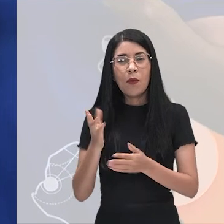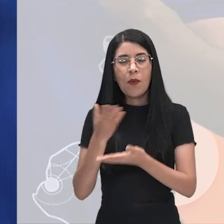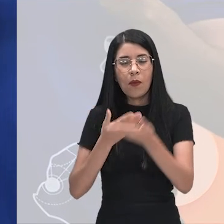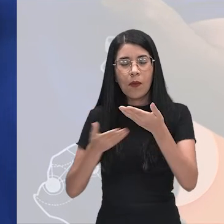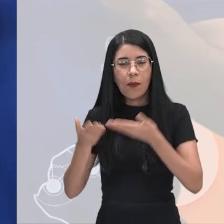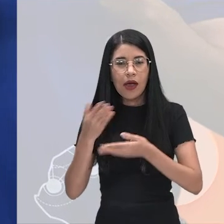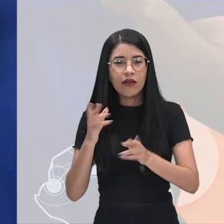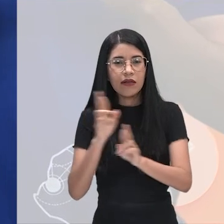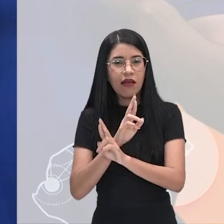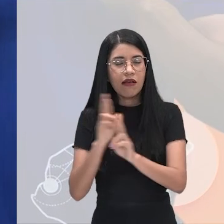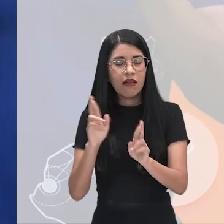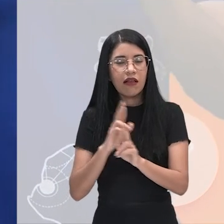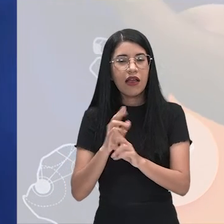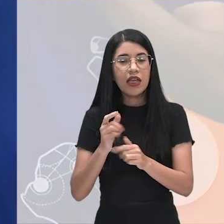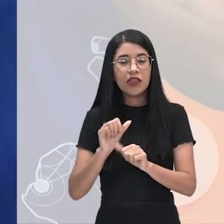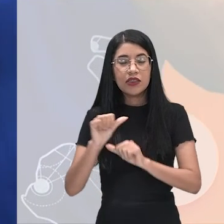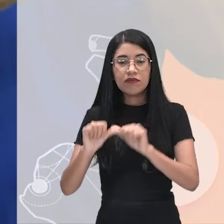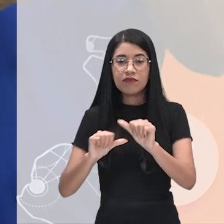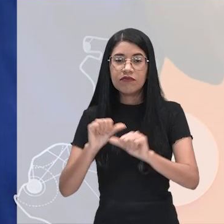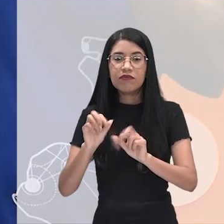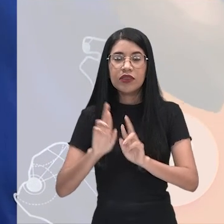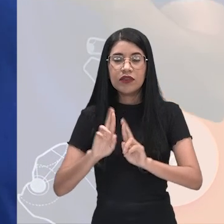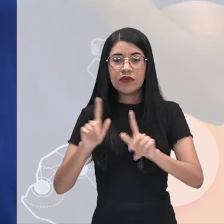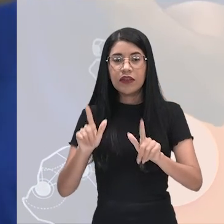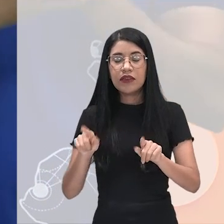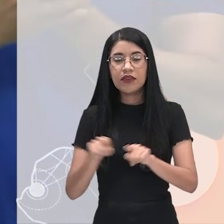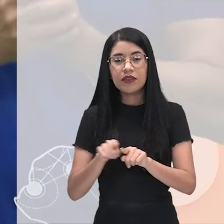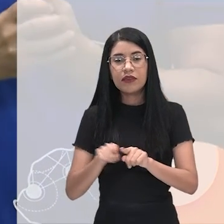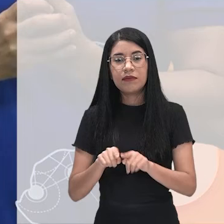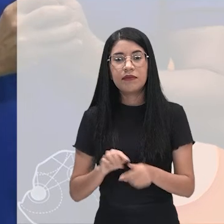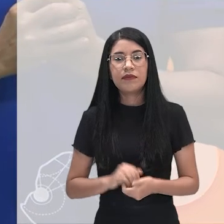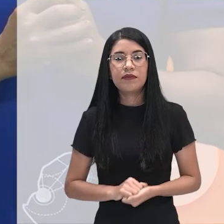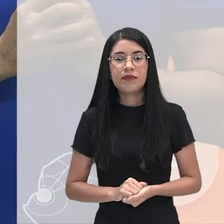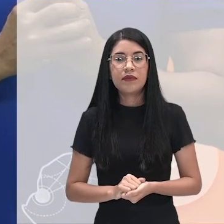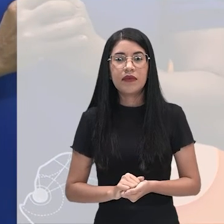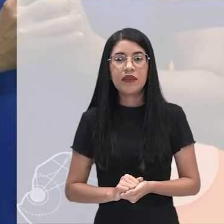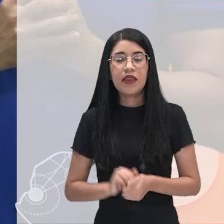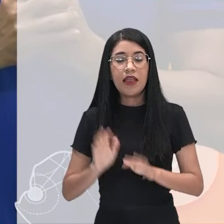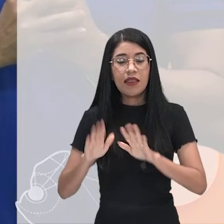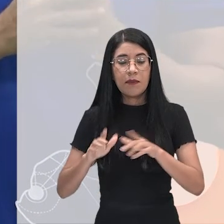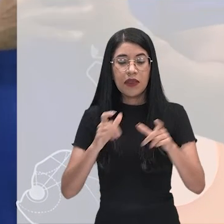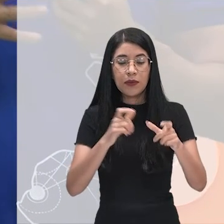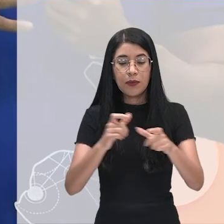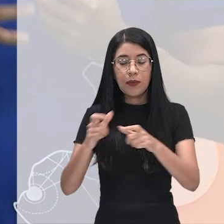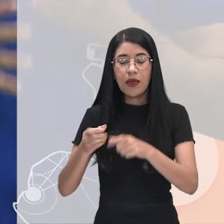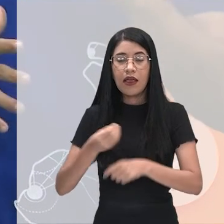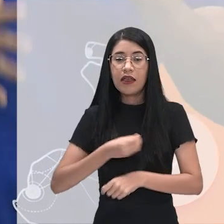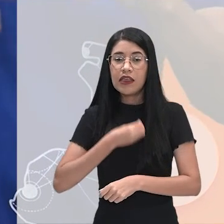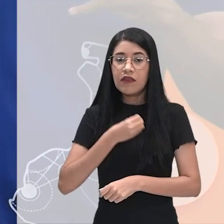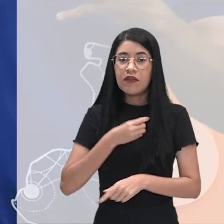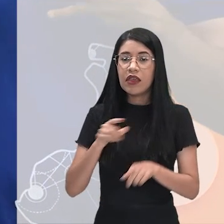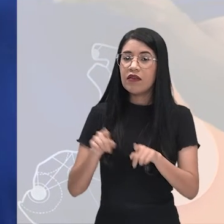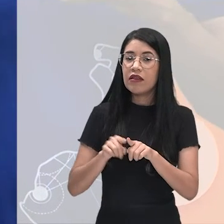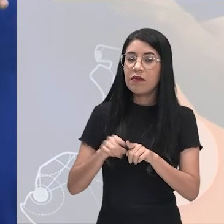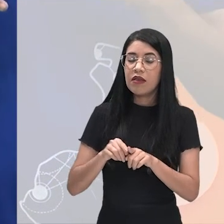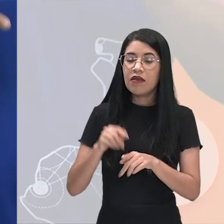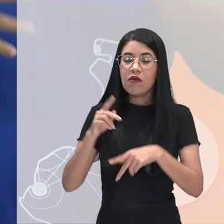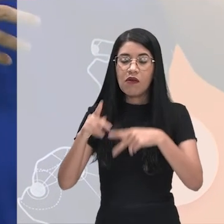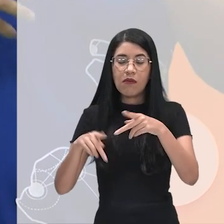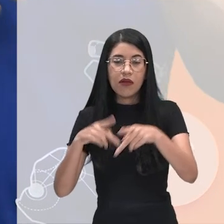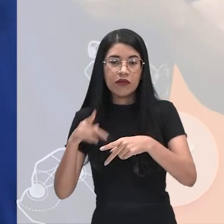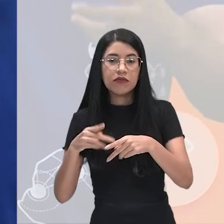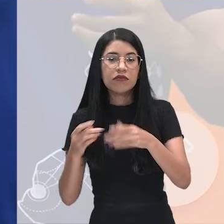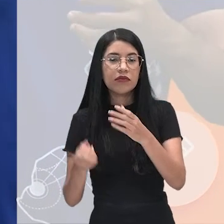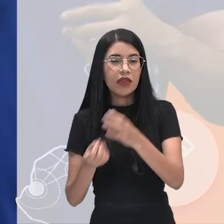Para vocês terem uma noção de como aconteceu essas transformações no espaço urbano, tá? Eu tenho uma animação aqui